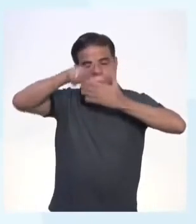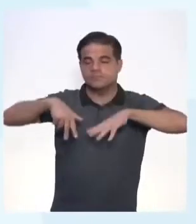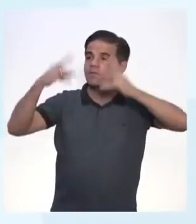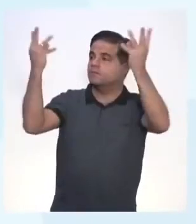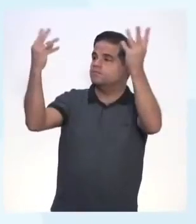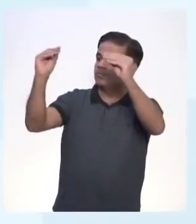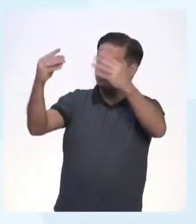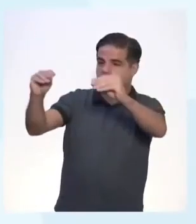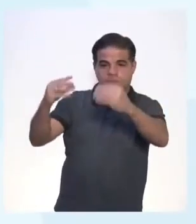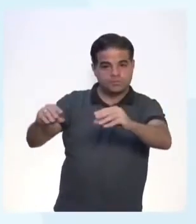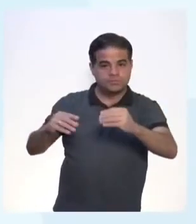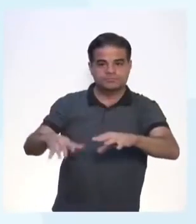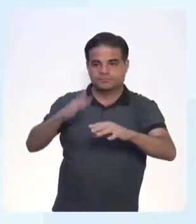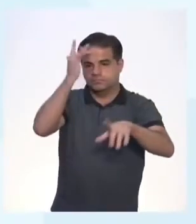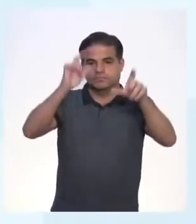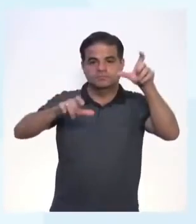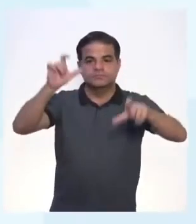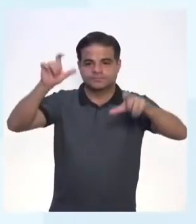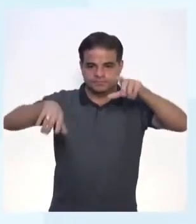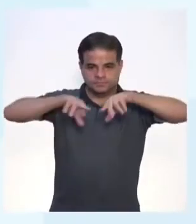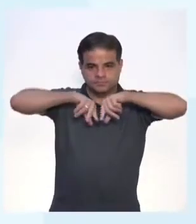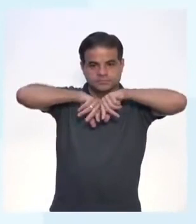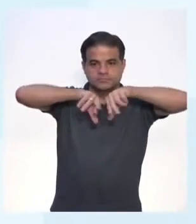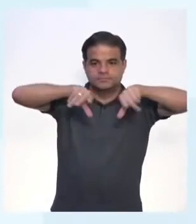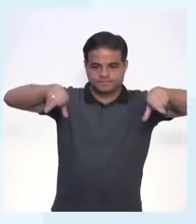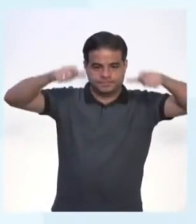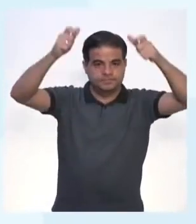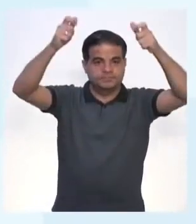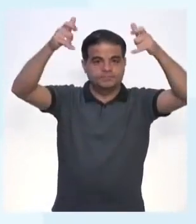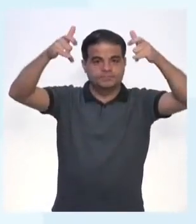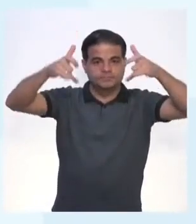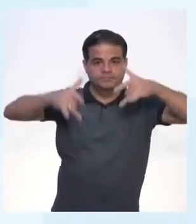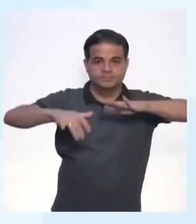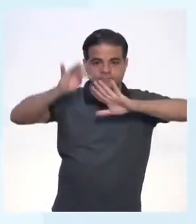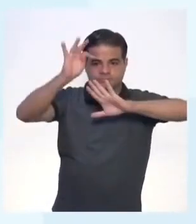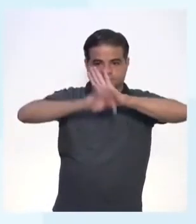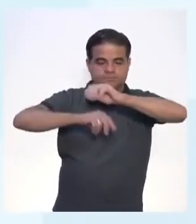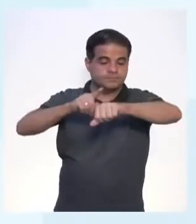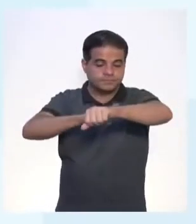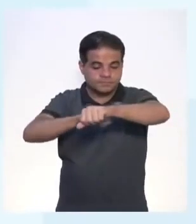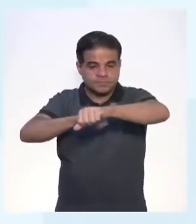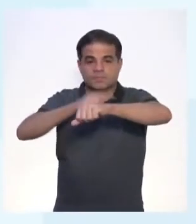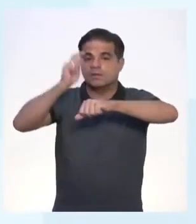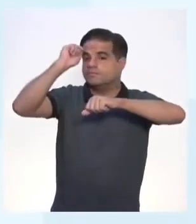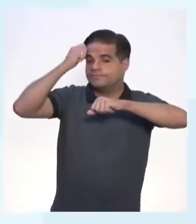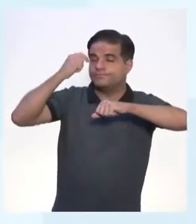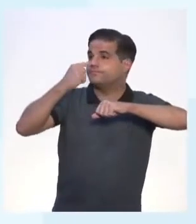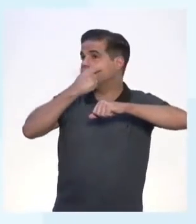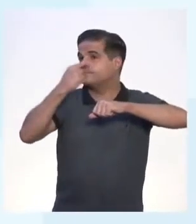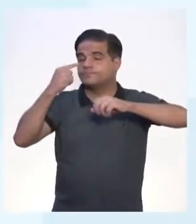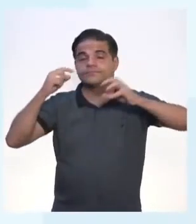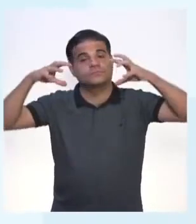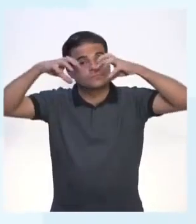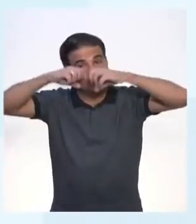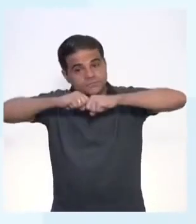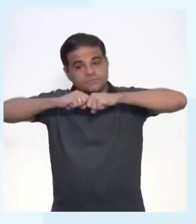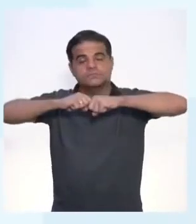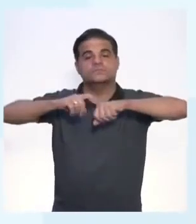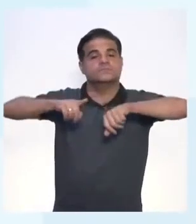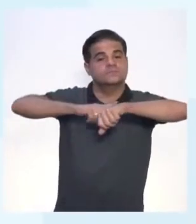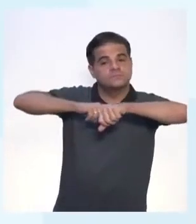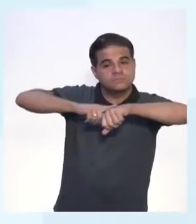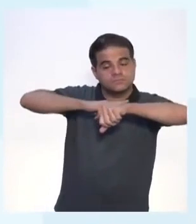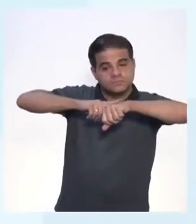atribui à pessoa que é caracterizada, que é descrita nesse texto. Pele negra, né? Olhos escuros,